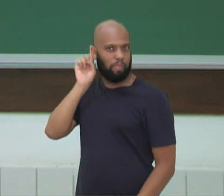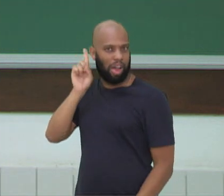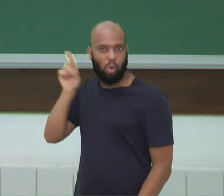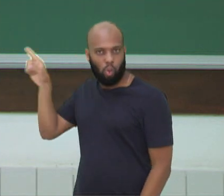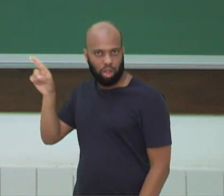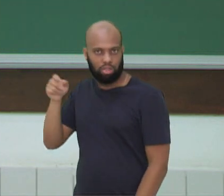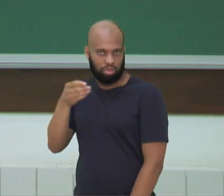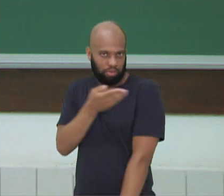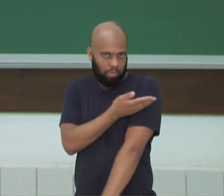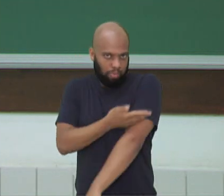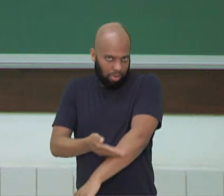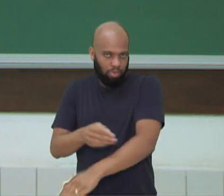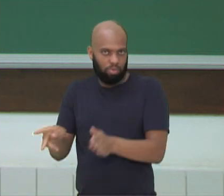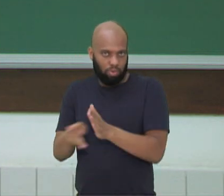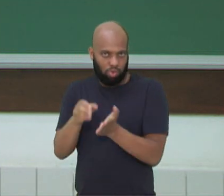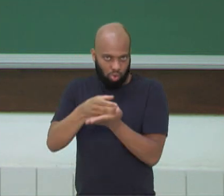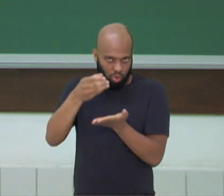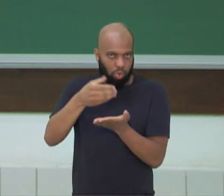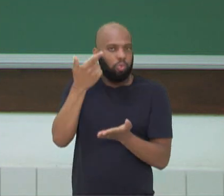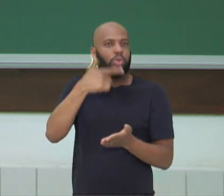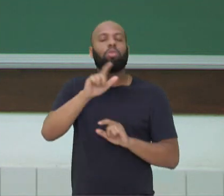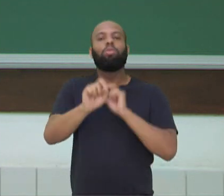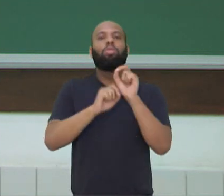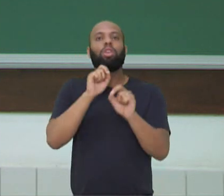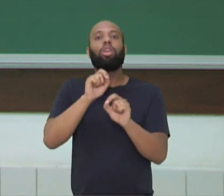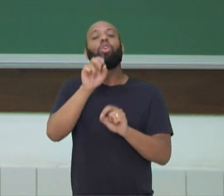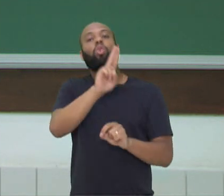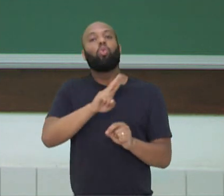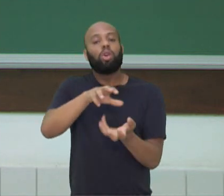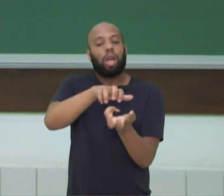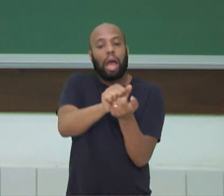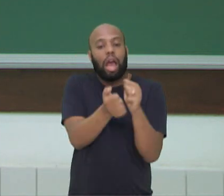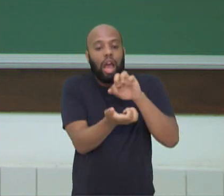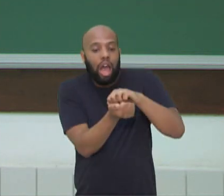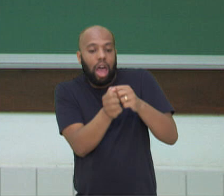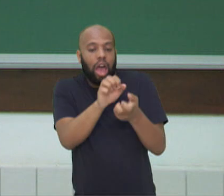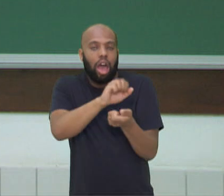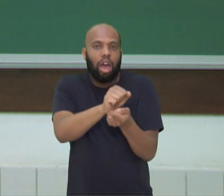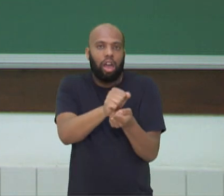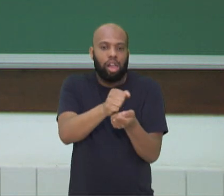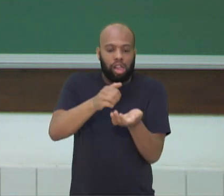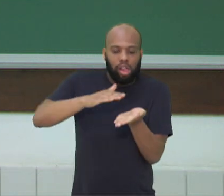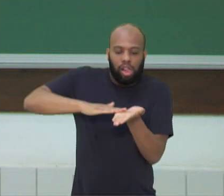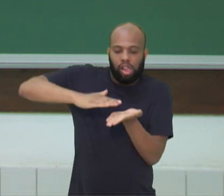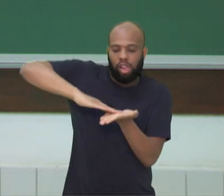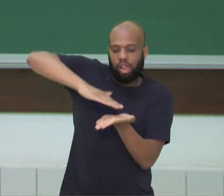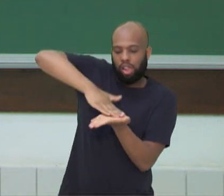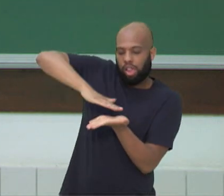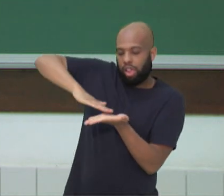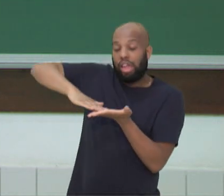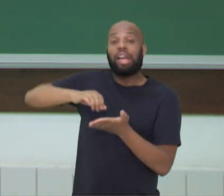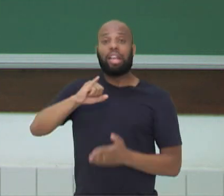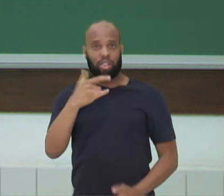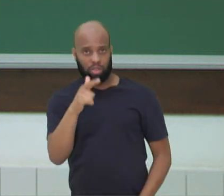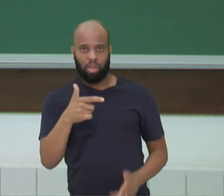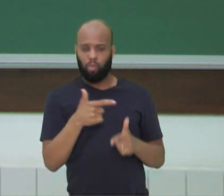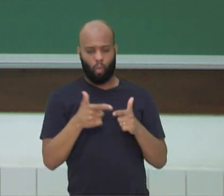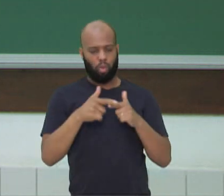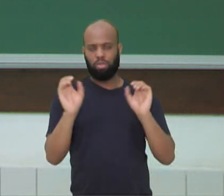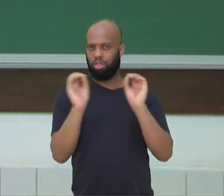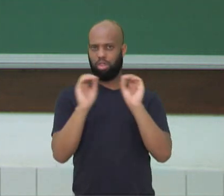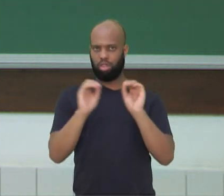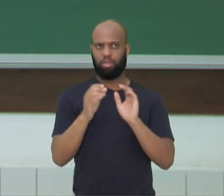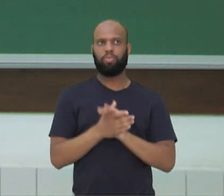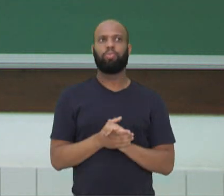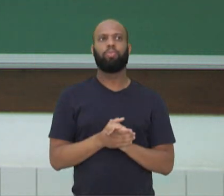Então, pegou o copinho plástico, você coloca a massa de modelar. Se você não tem a massa de modelar, não tem problema. A gente já vai para a próxima etapa.